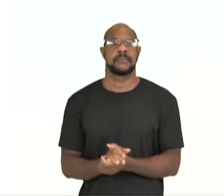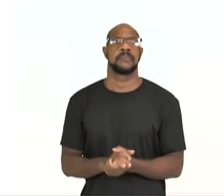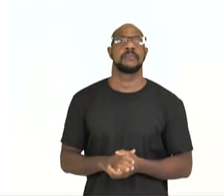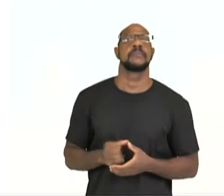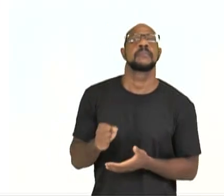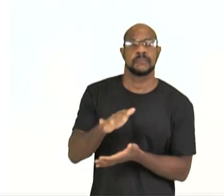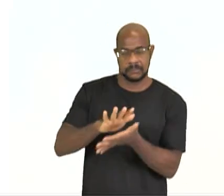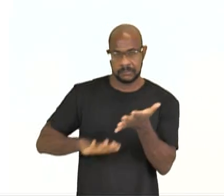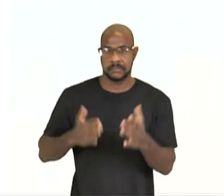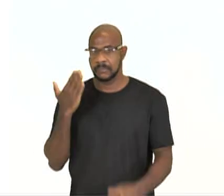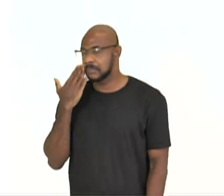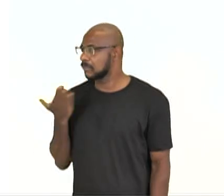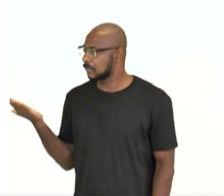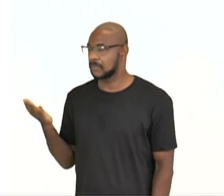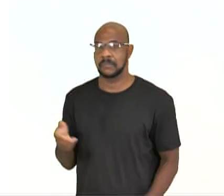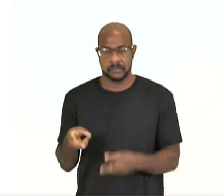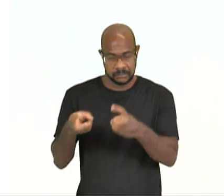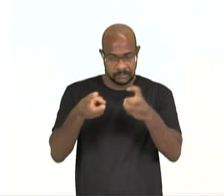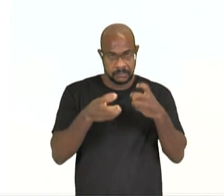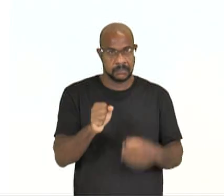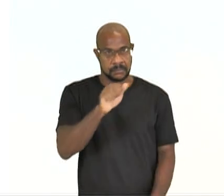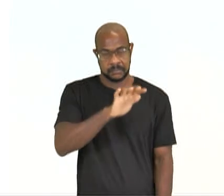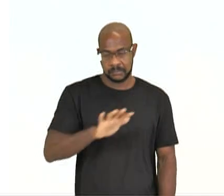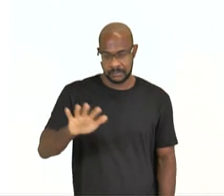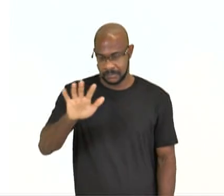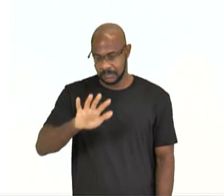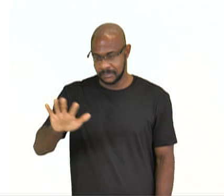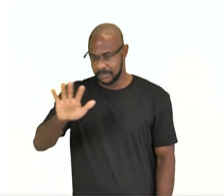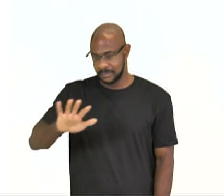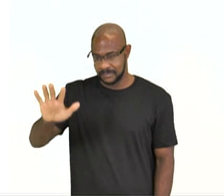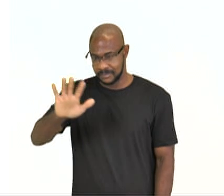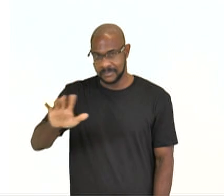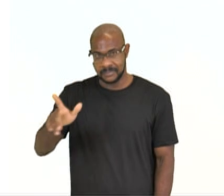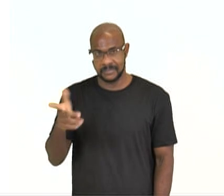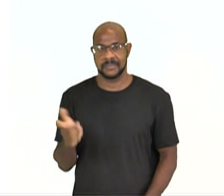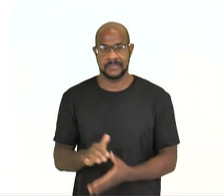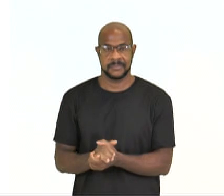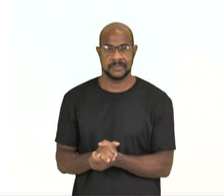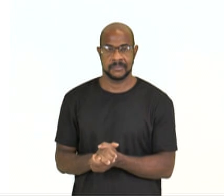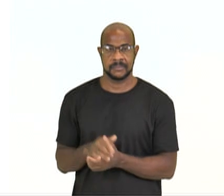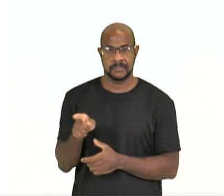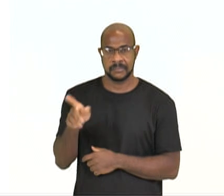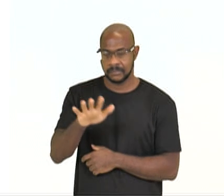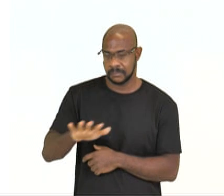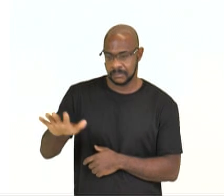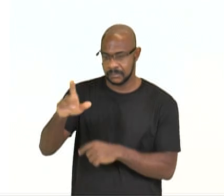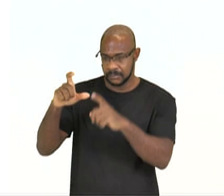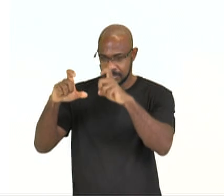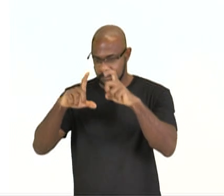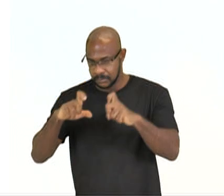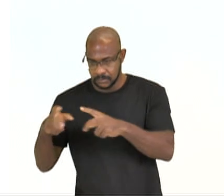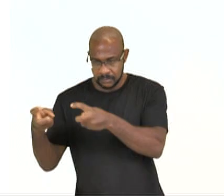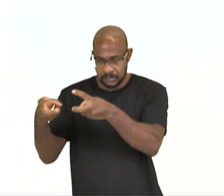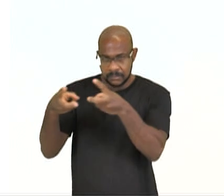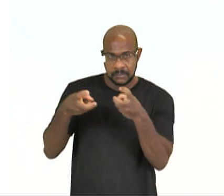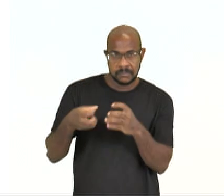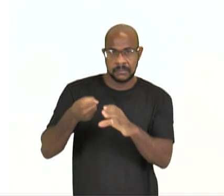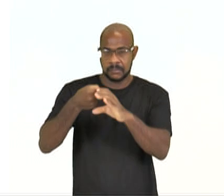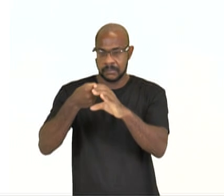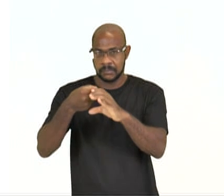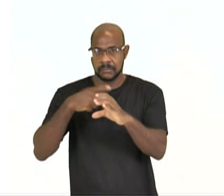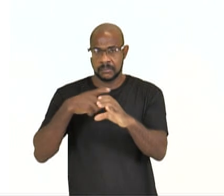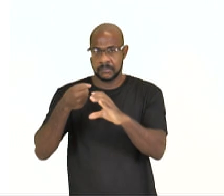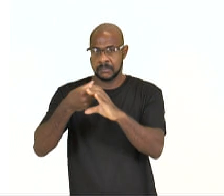pensarem. Observando a imagem aqui, a partir dos nossos estudos, essa fisionomia é